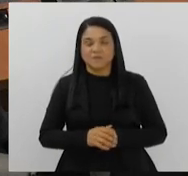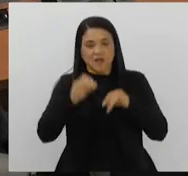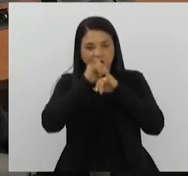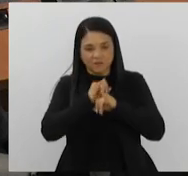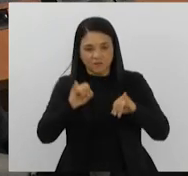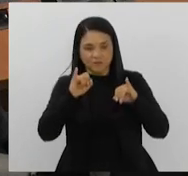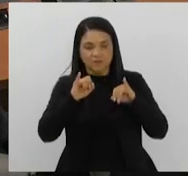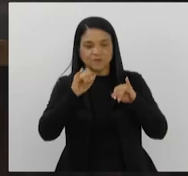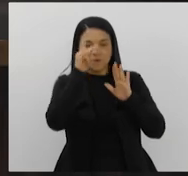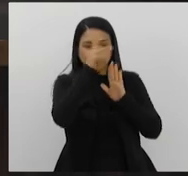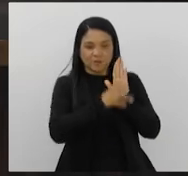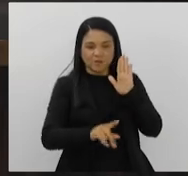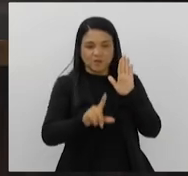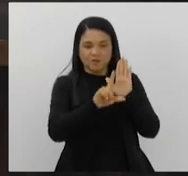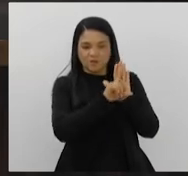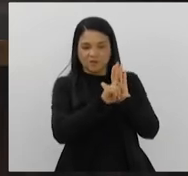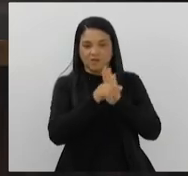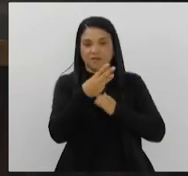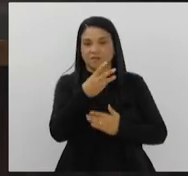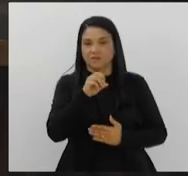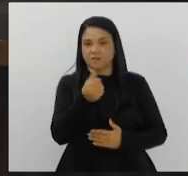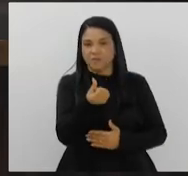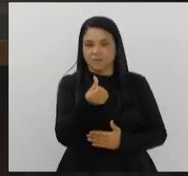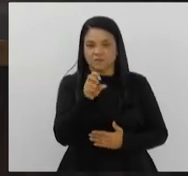Anuncio. Projeto de lei número